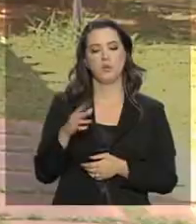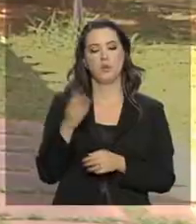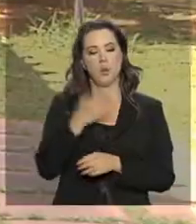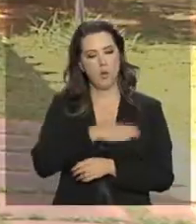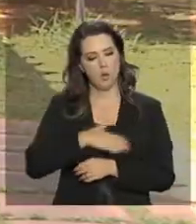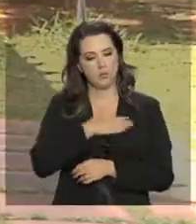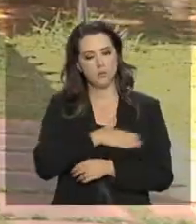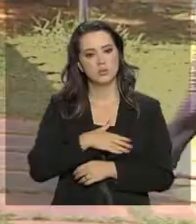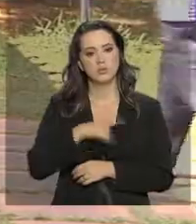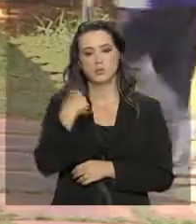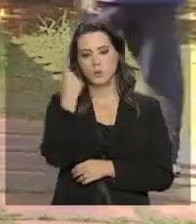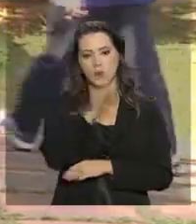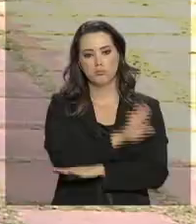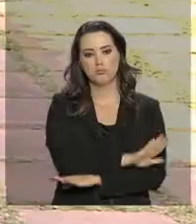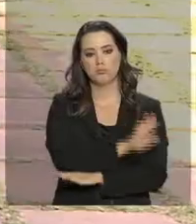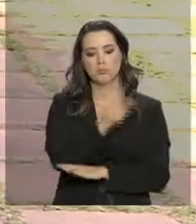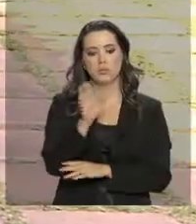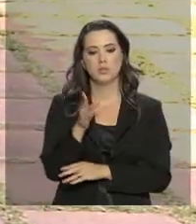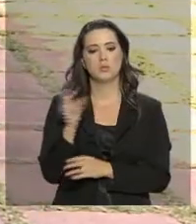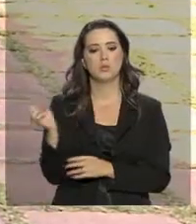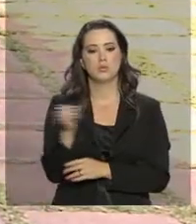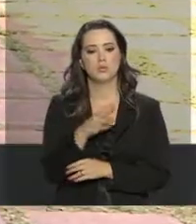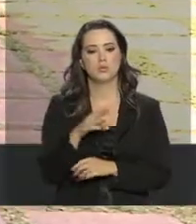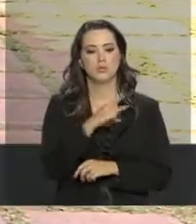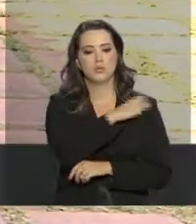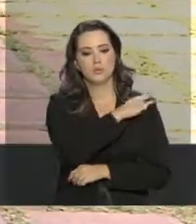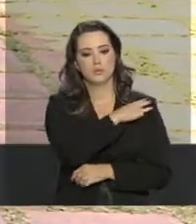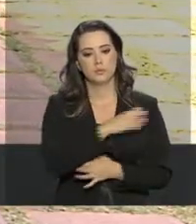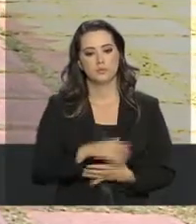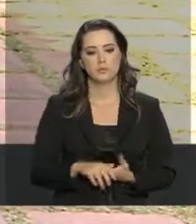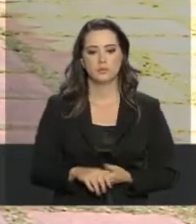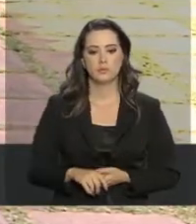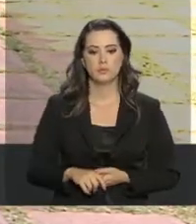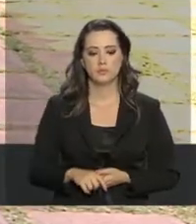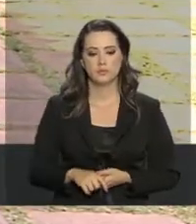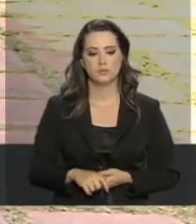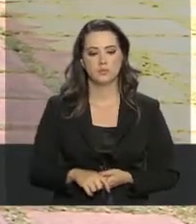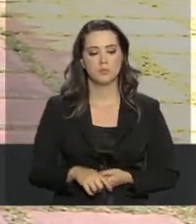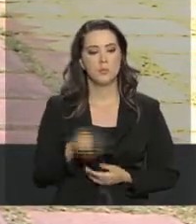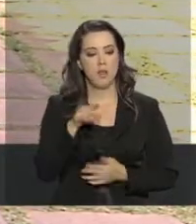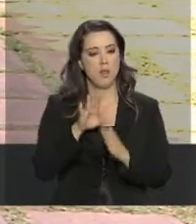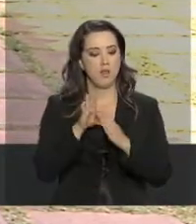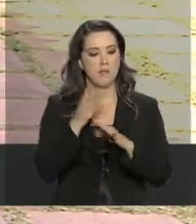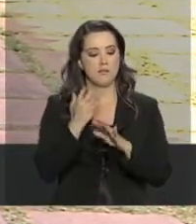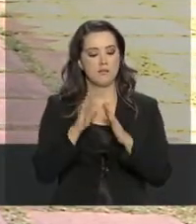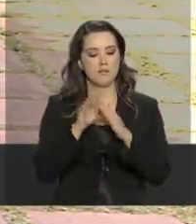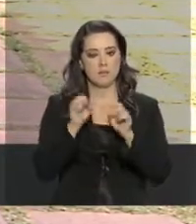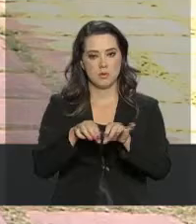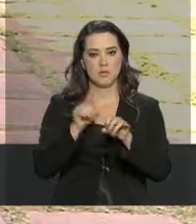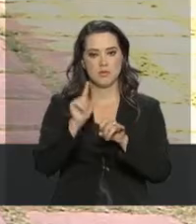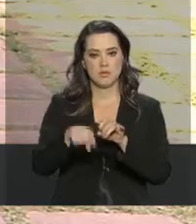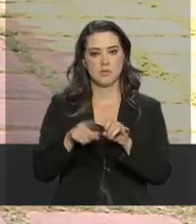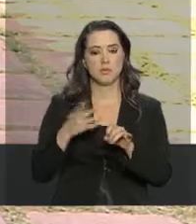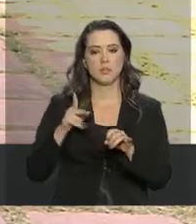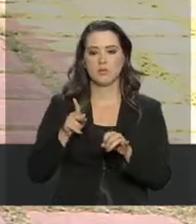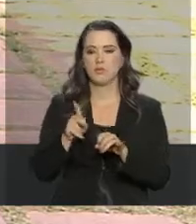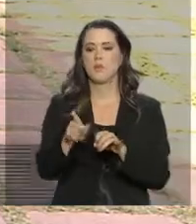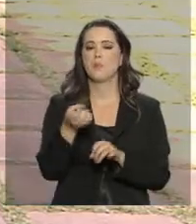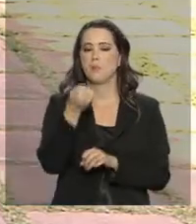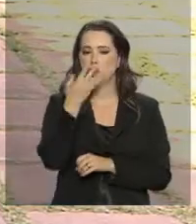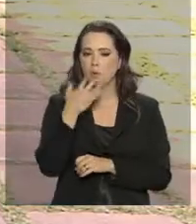e ao novo ensino médio maioria das aulas são é maçante movimentada senão fica chato